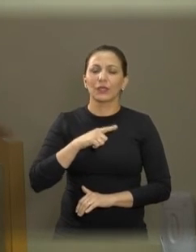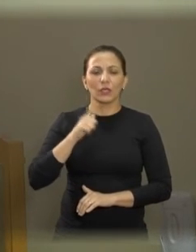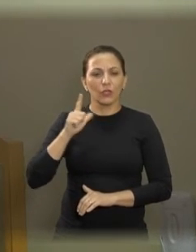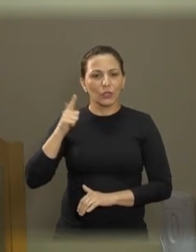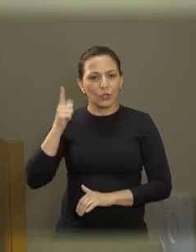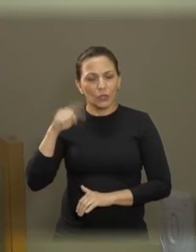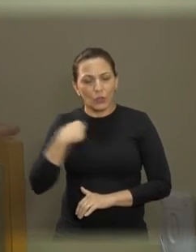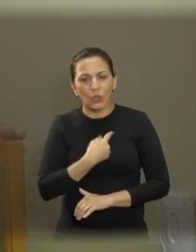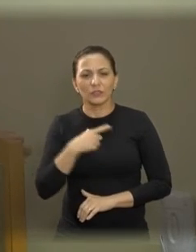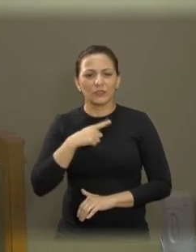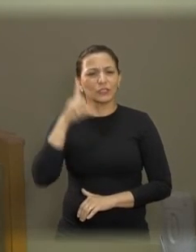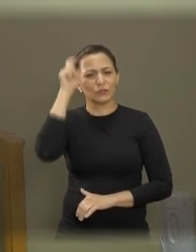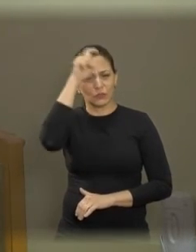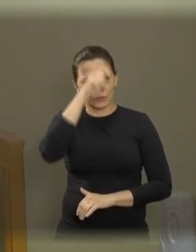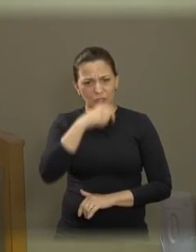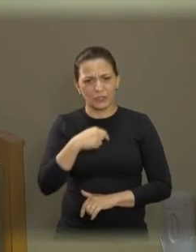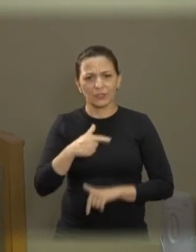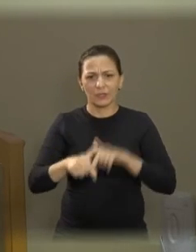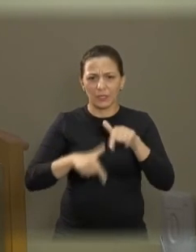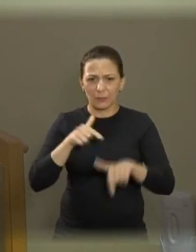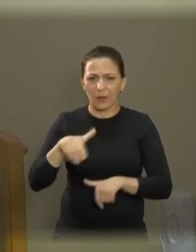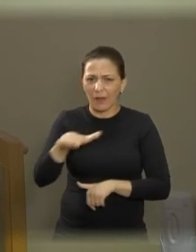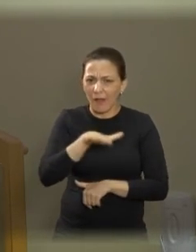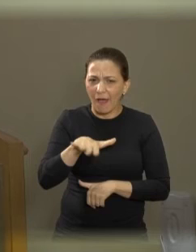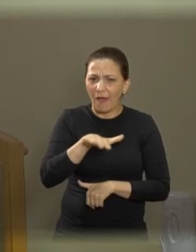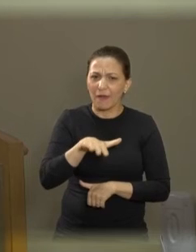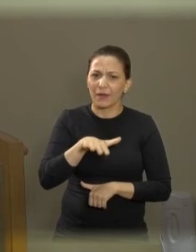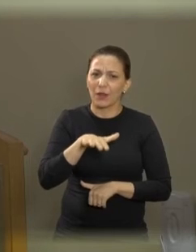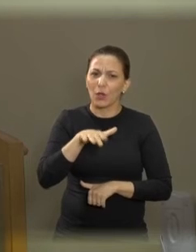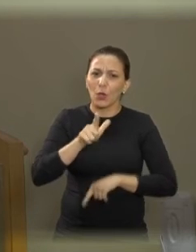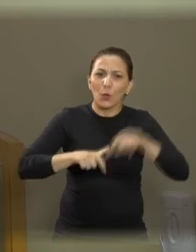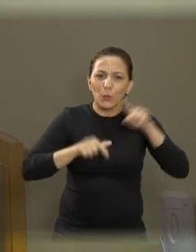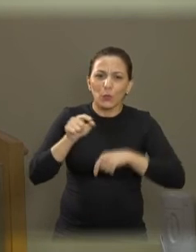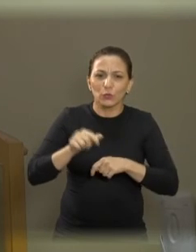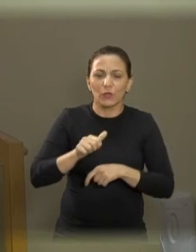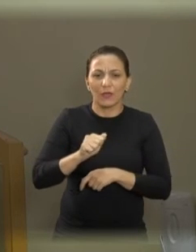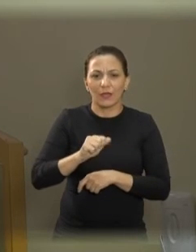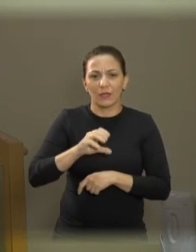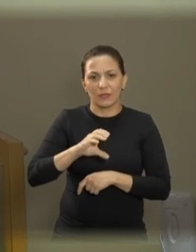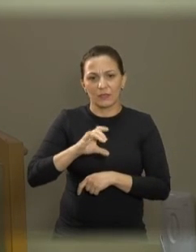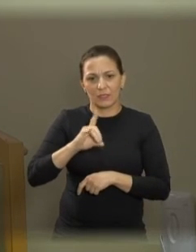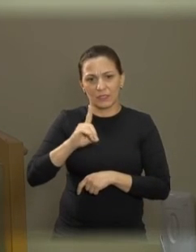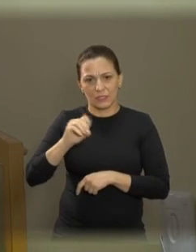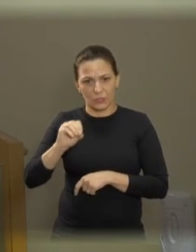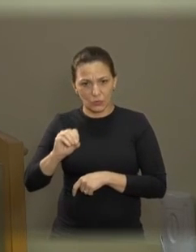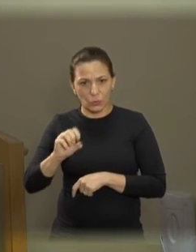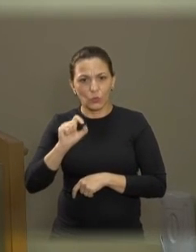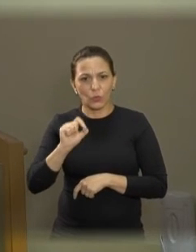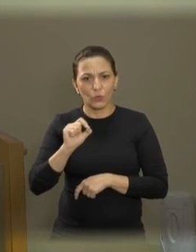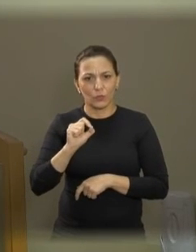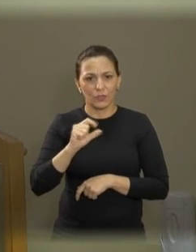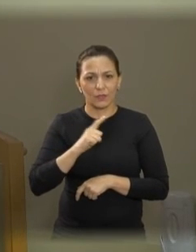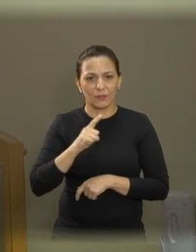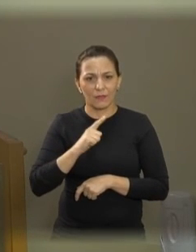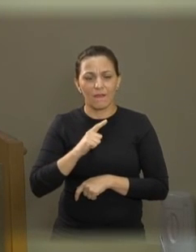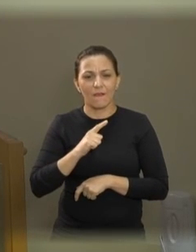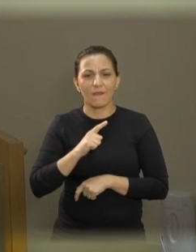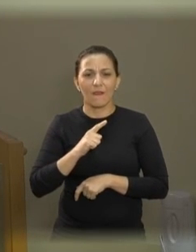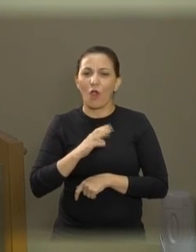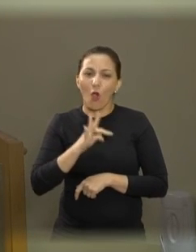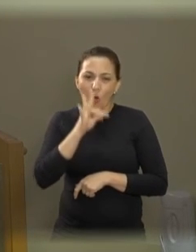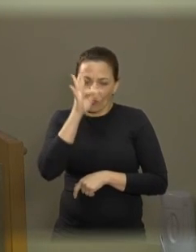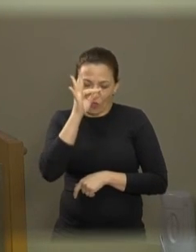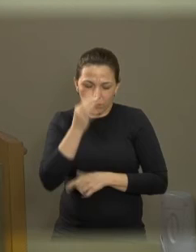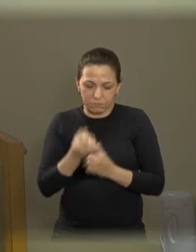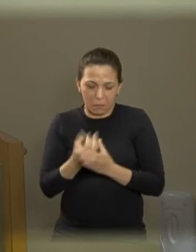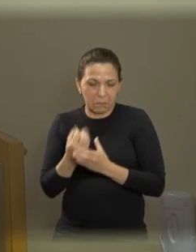dificuldade. Eu, por exemplo, hoje trabalho com uma linha de produtos com alguns ácidos fenólicos que são produzidos pelo vegetal.